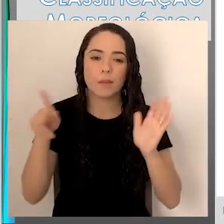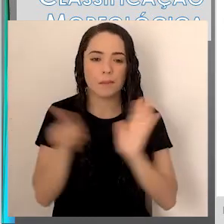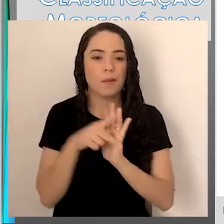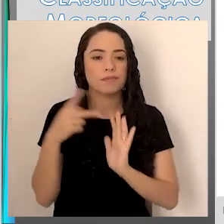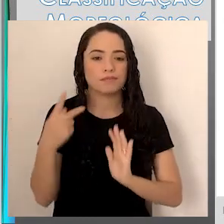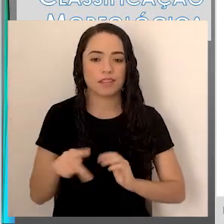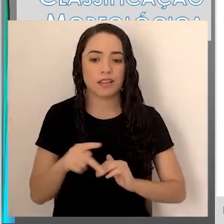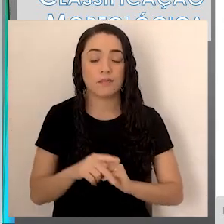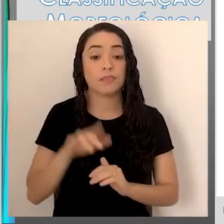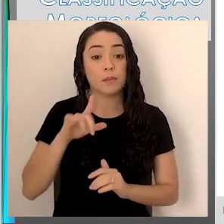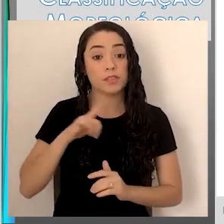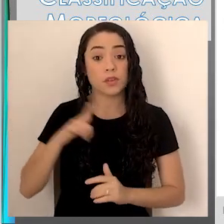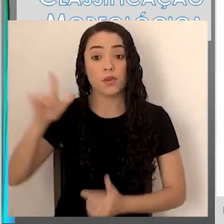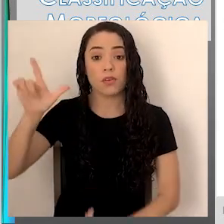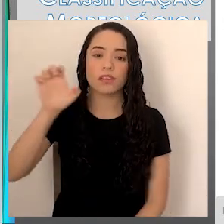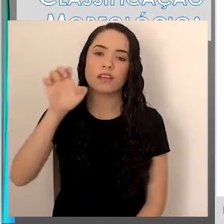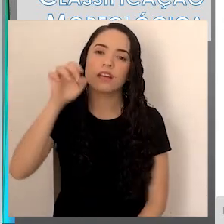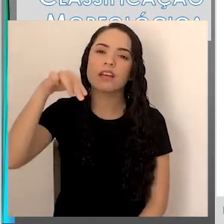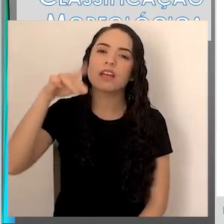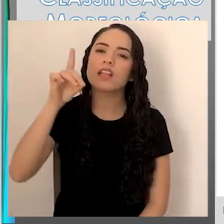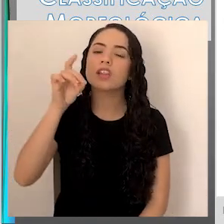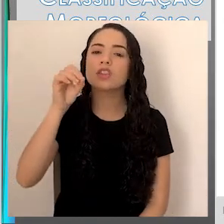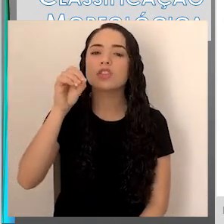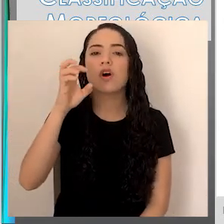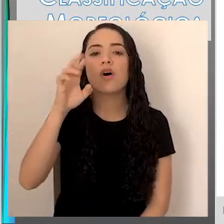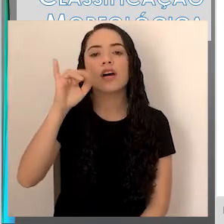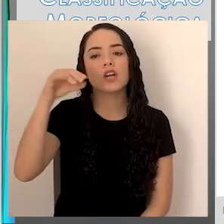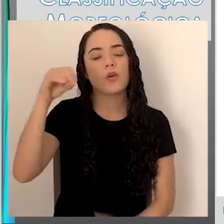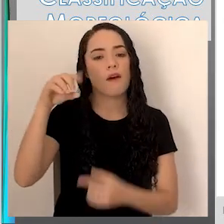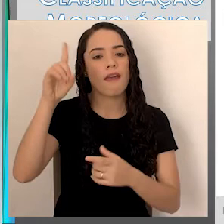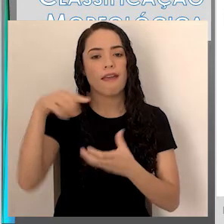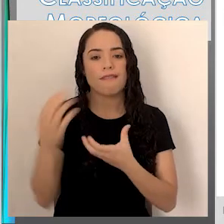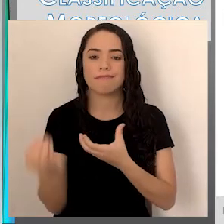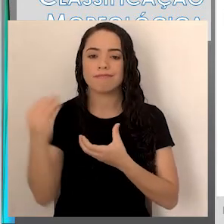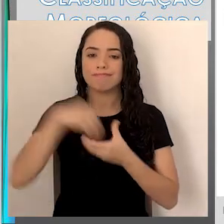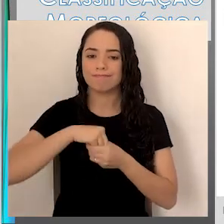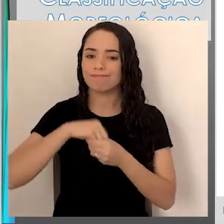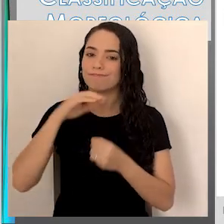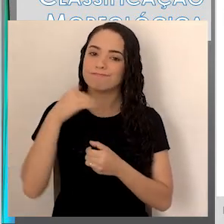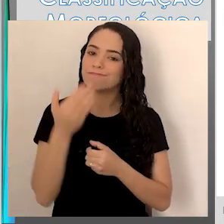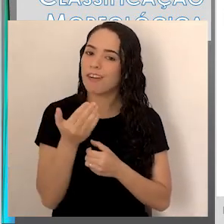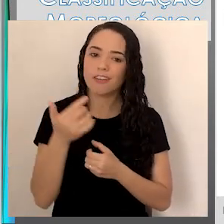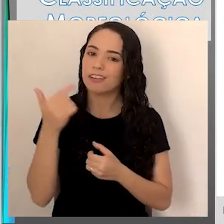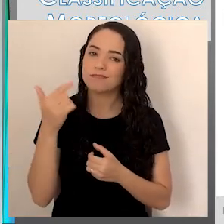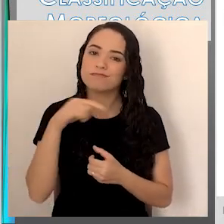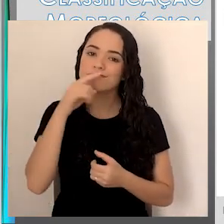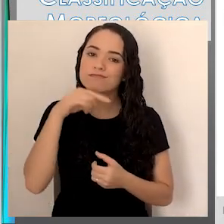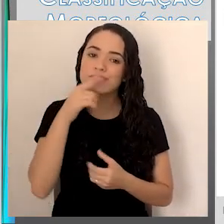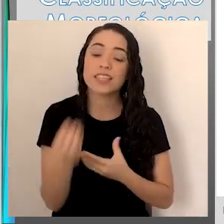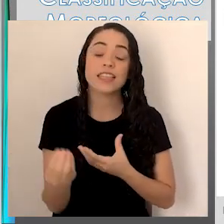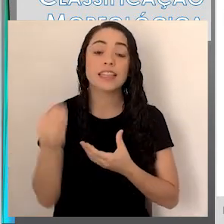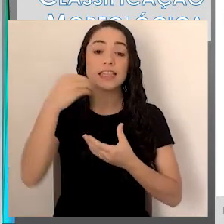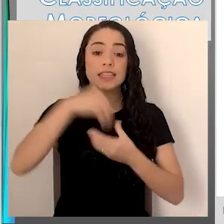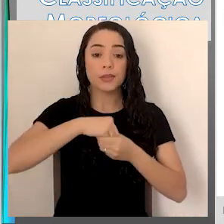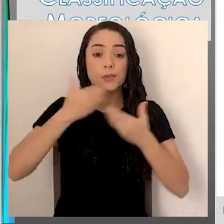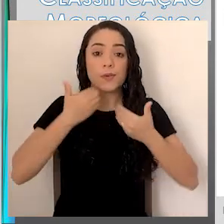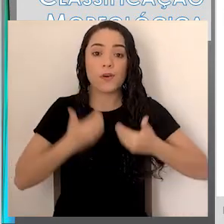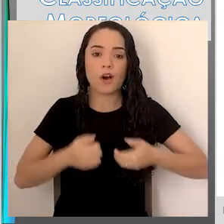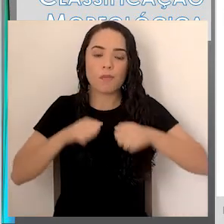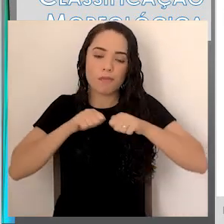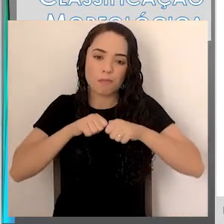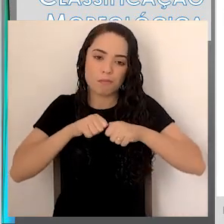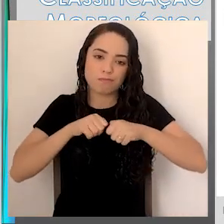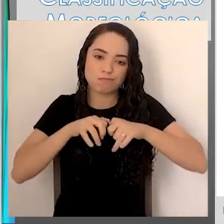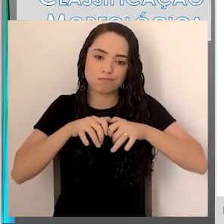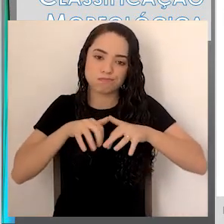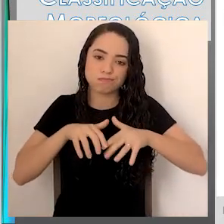glândulas endócrinas são desprovidas de ducto e comunicação com o meio externo. Assim, toda a sua produção é